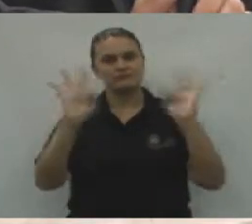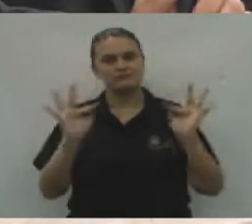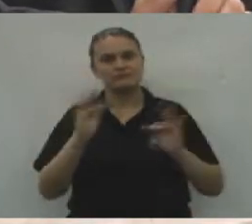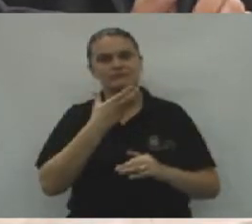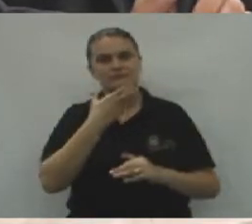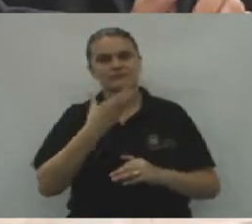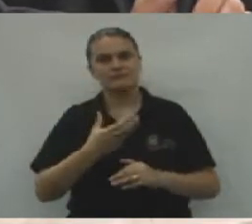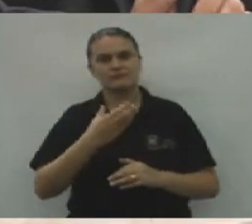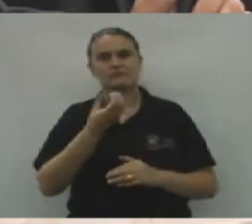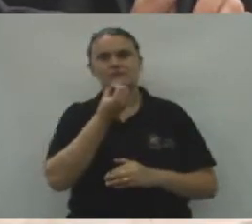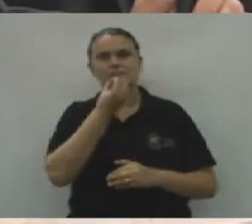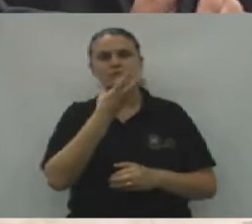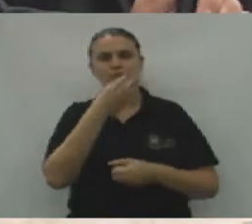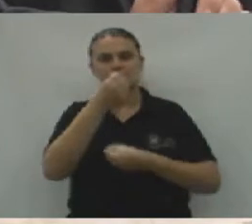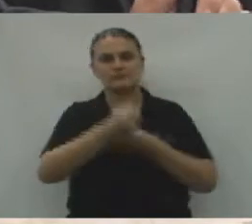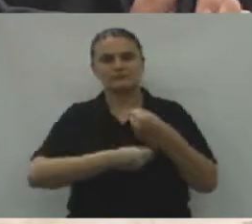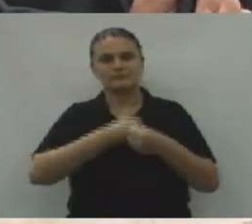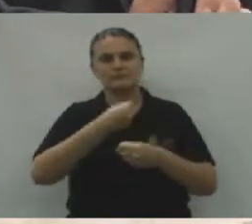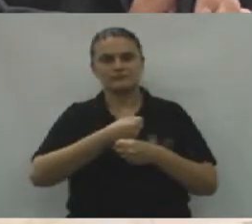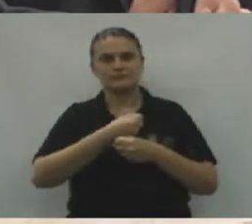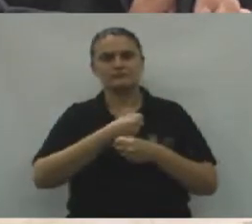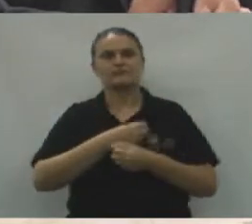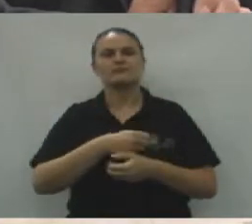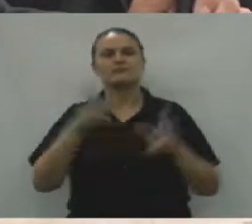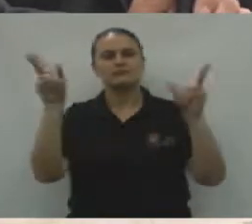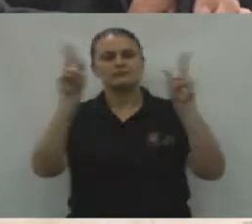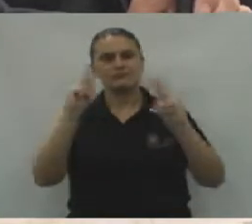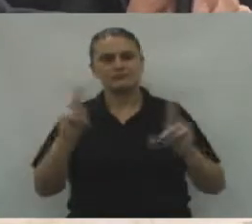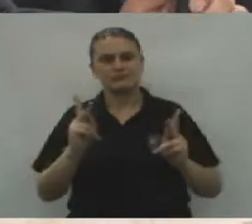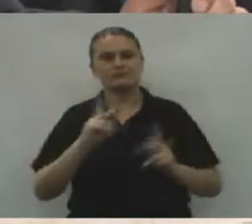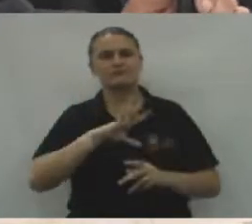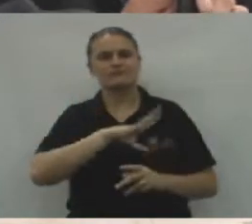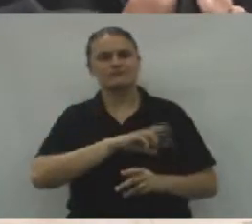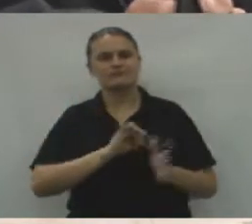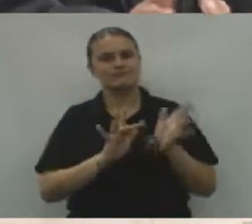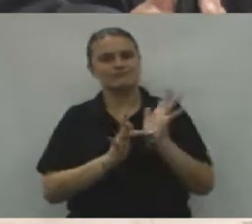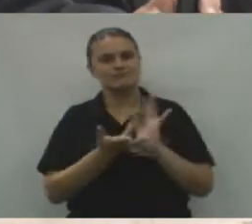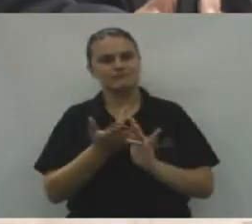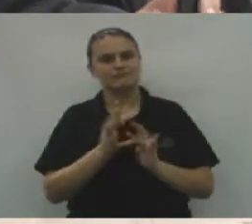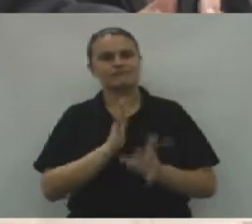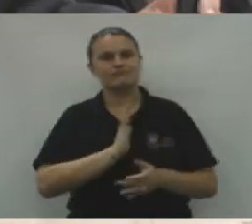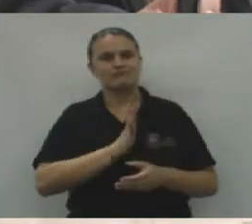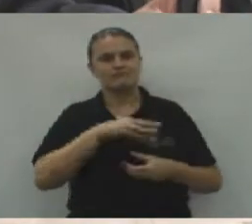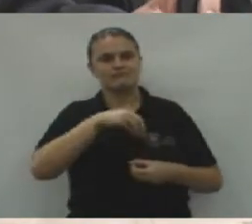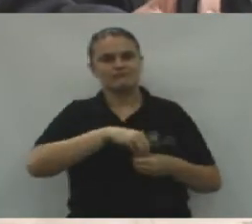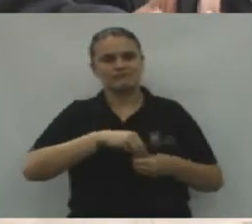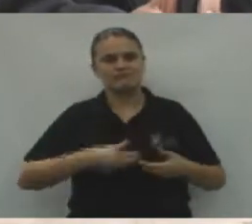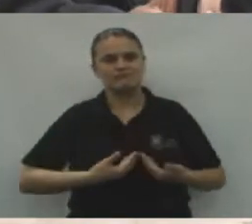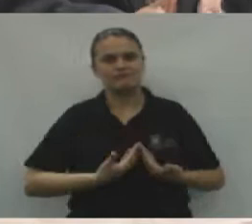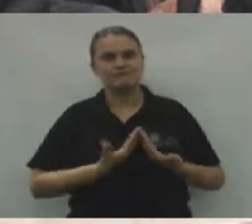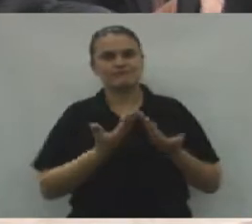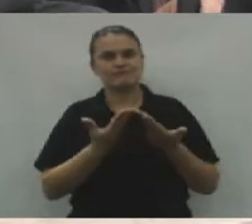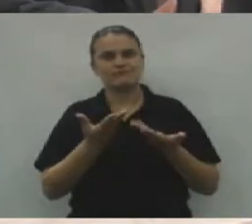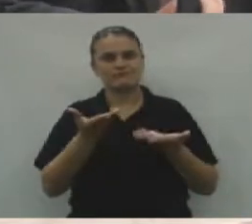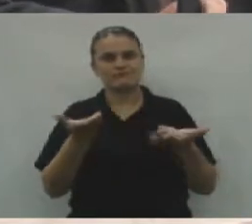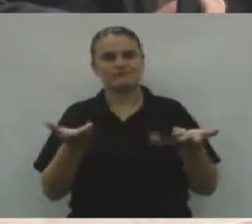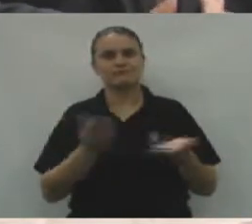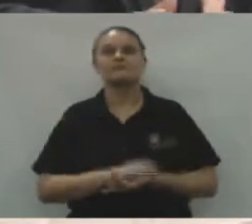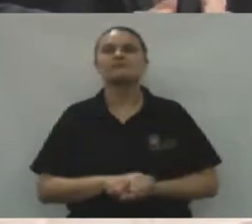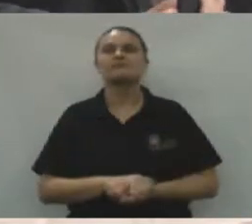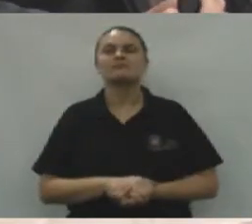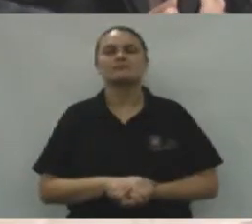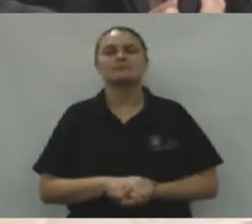um próspero Ano Novo, que a paz e o amor do menino Jesus possa renascer mais uma vez no coração de